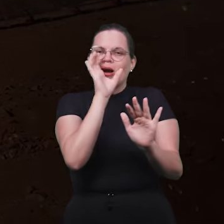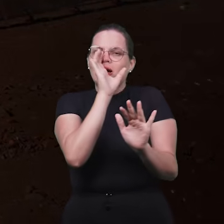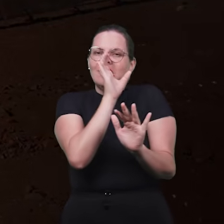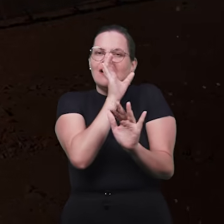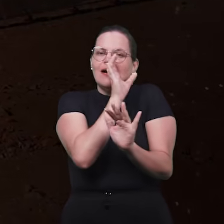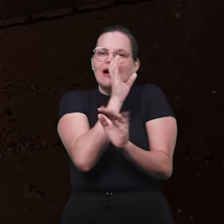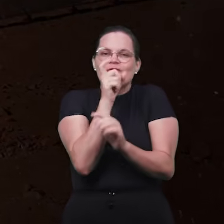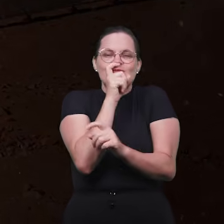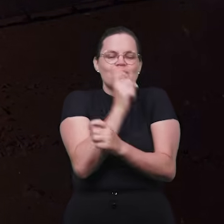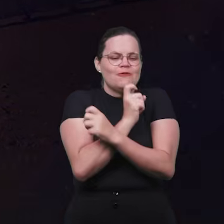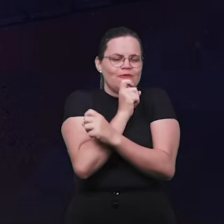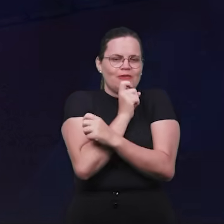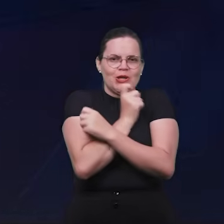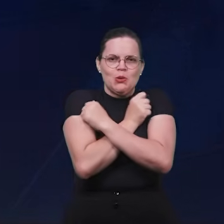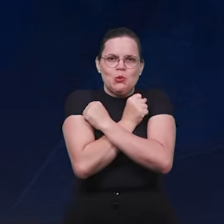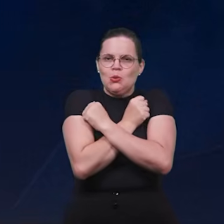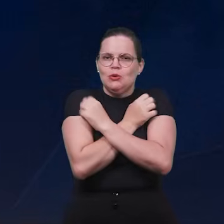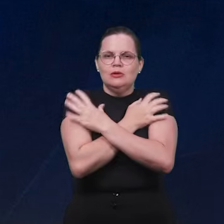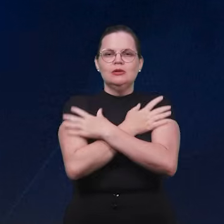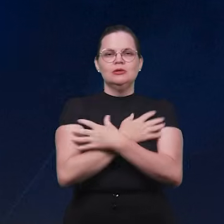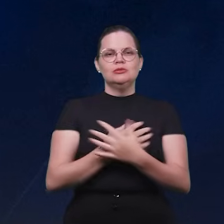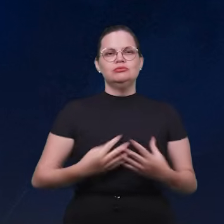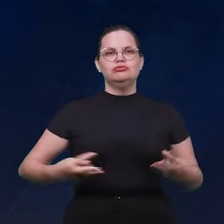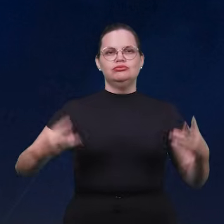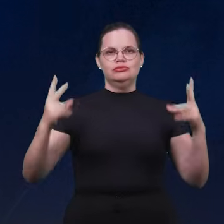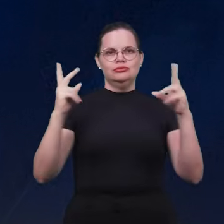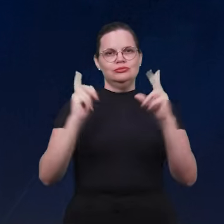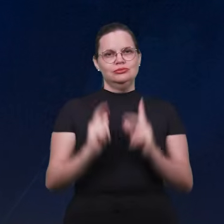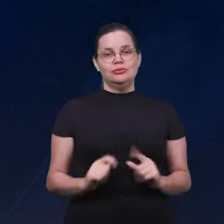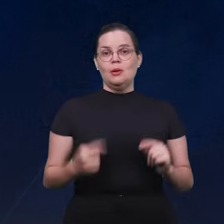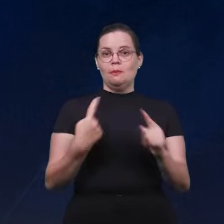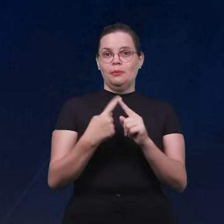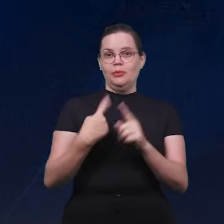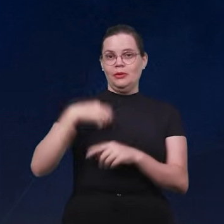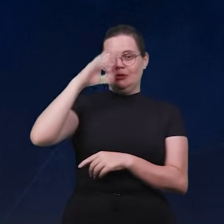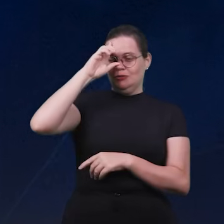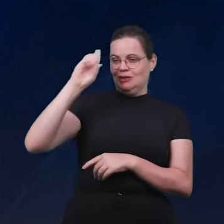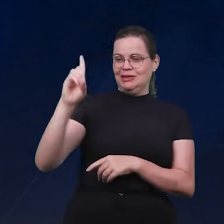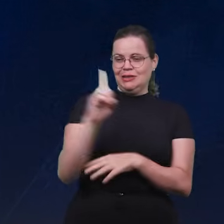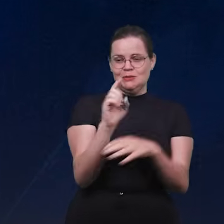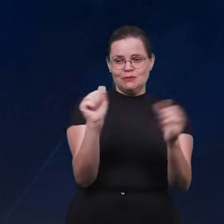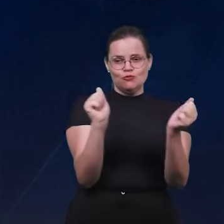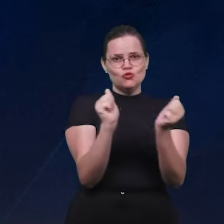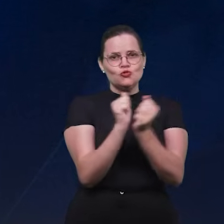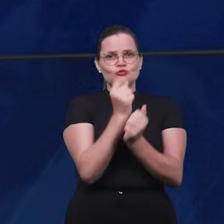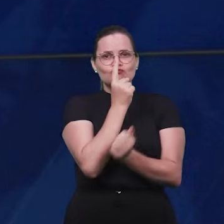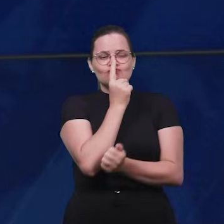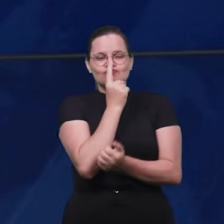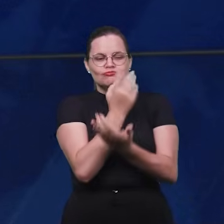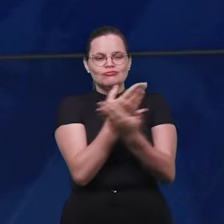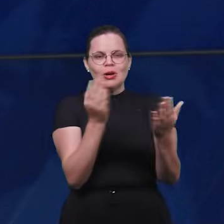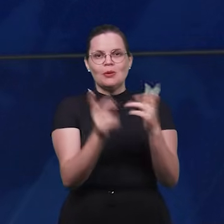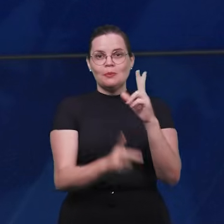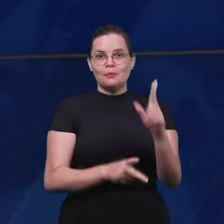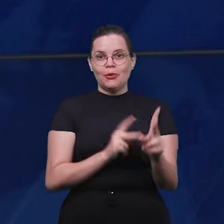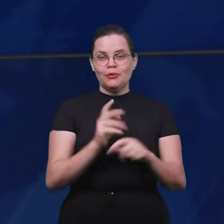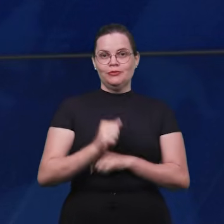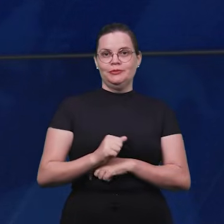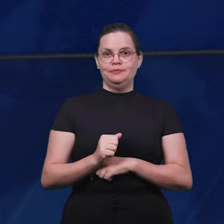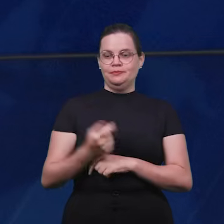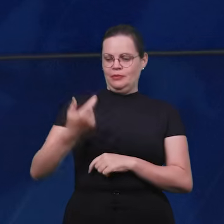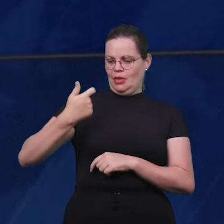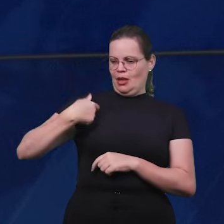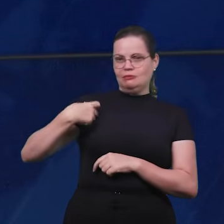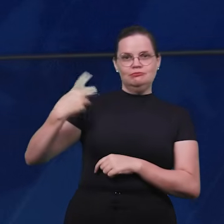da presença de um Deus que caminhava tão de perto com o seu povo. Andar com Deus não se